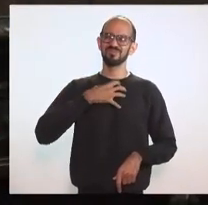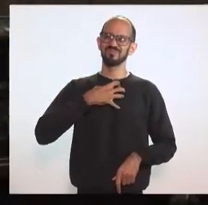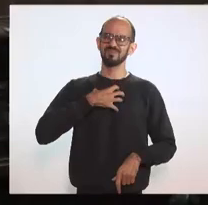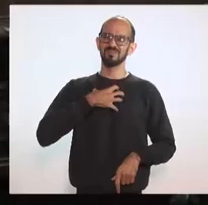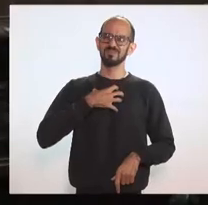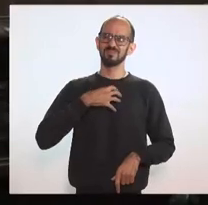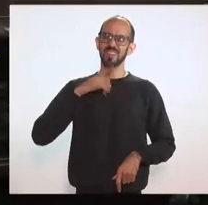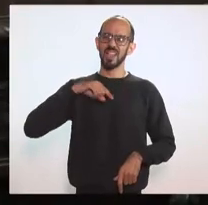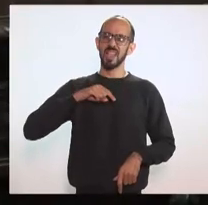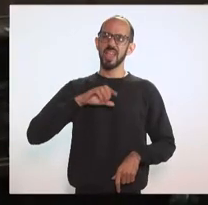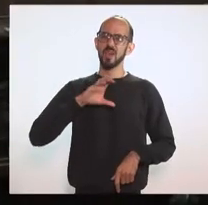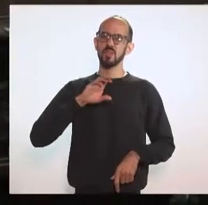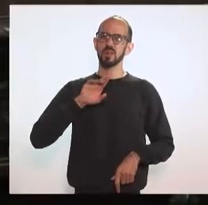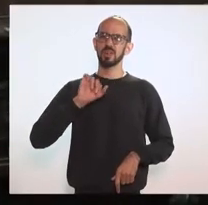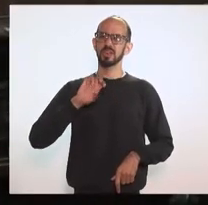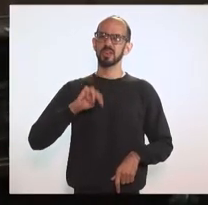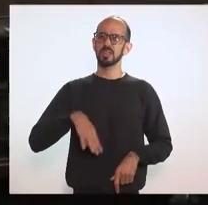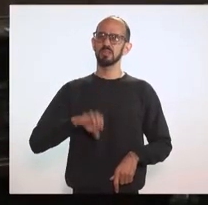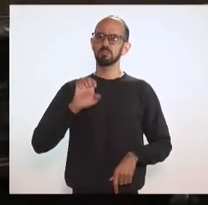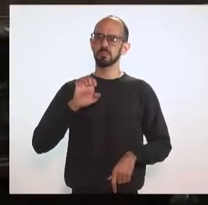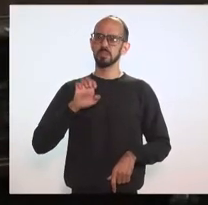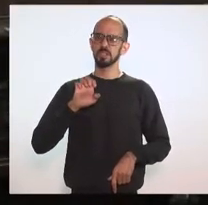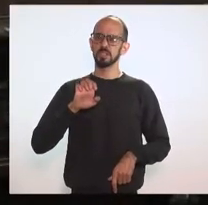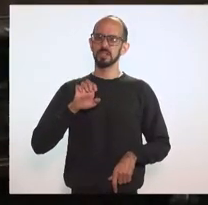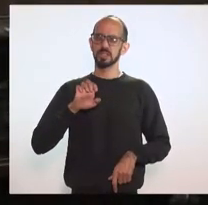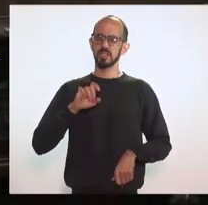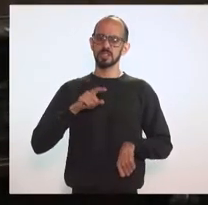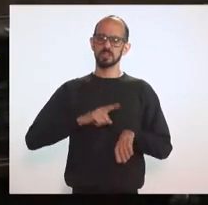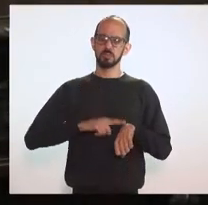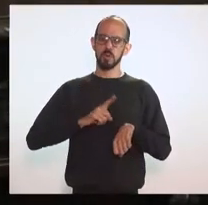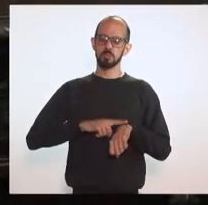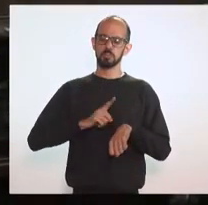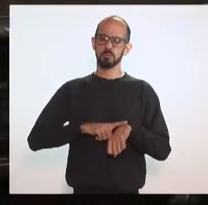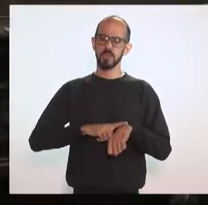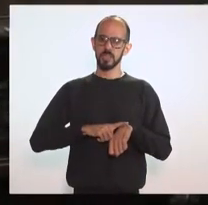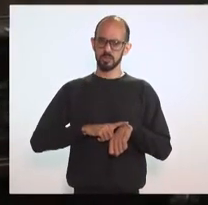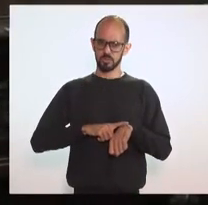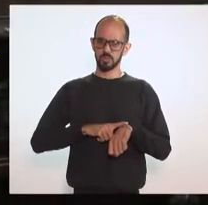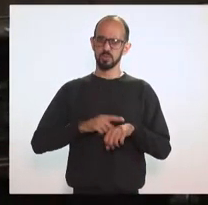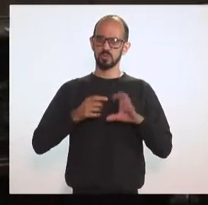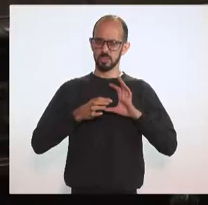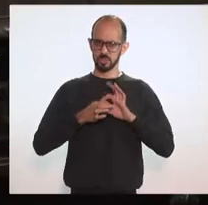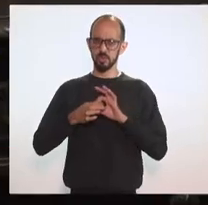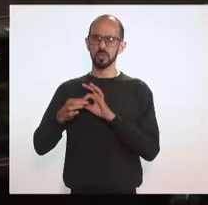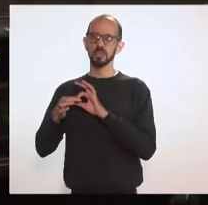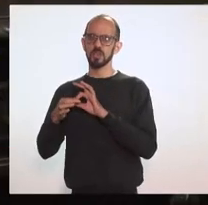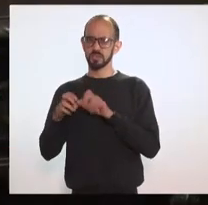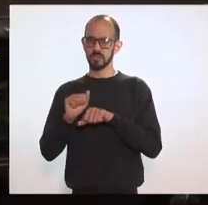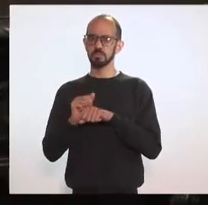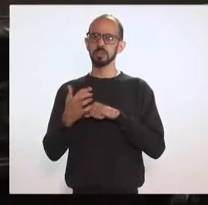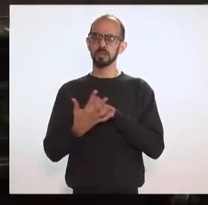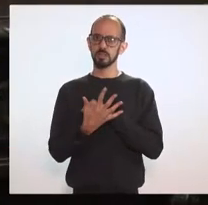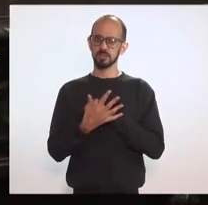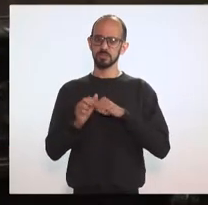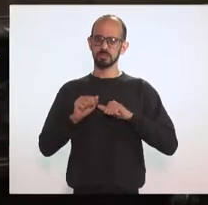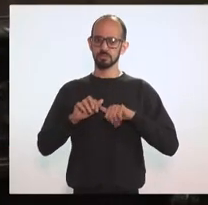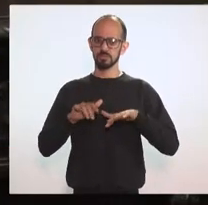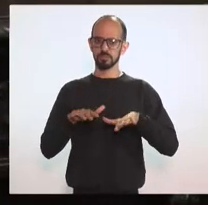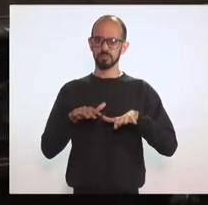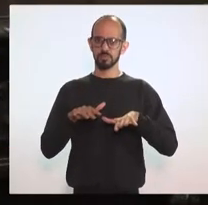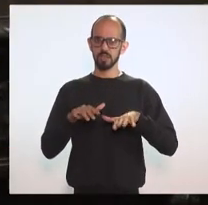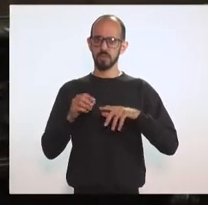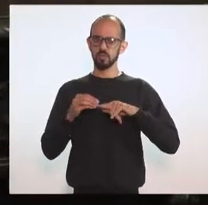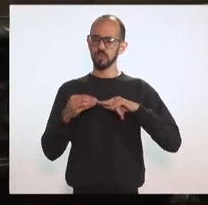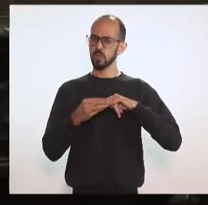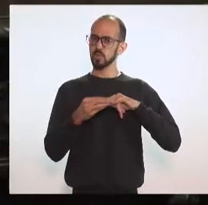considero criminoso que a gente possa nesse pico da pandemia nesse novo tempo da pandemia Observatório da Fiocruz está mostrando